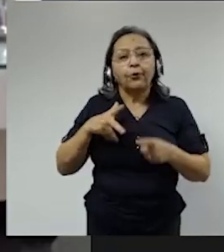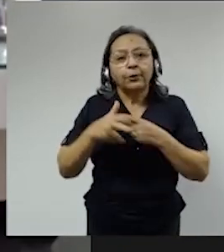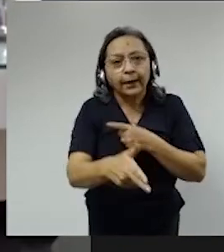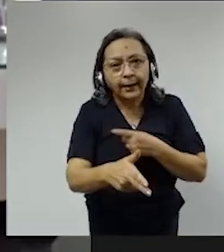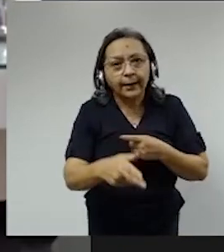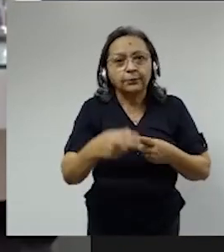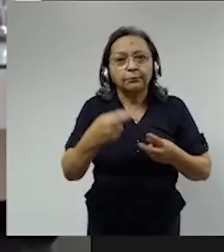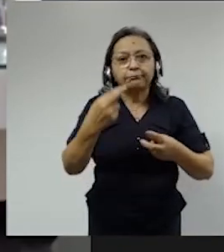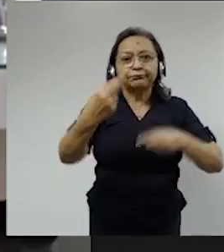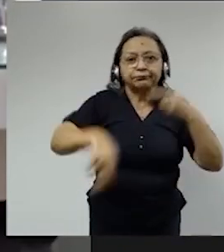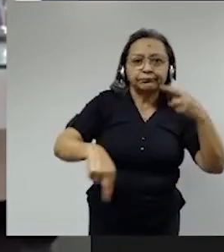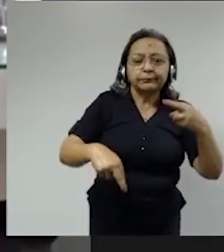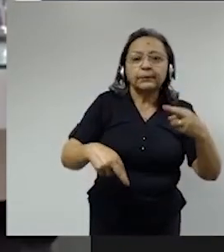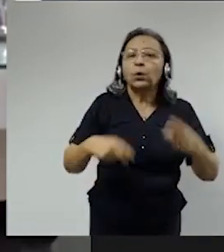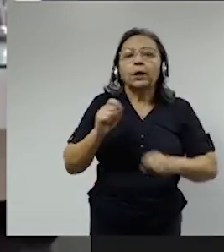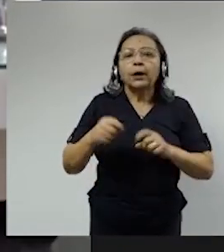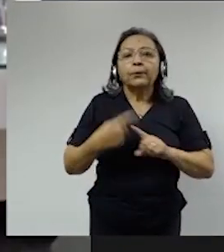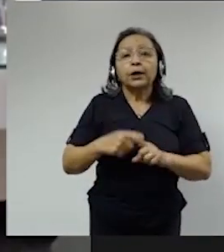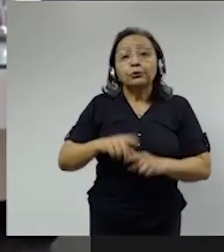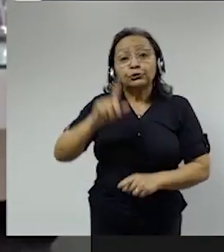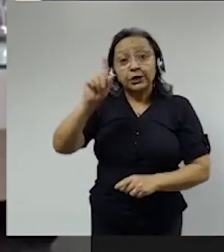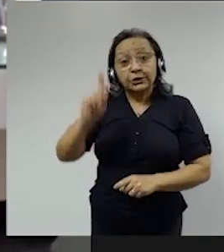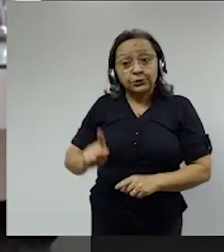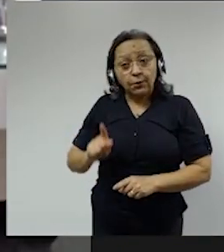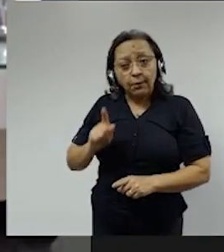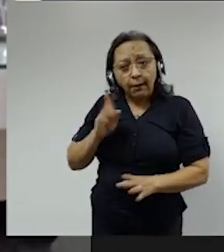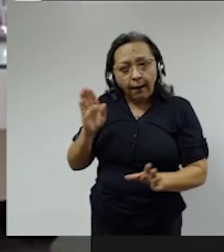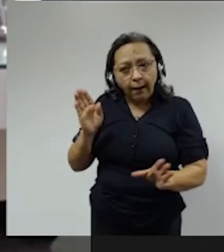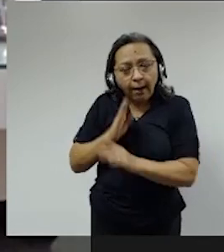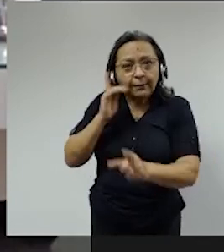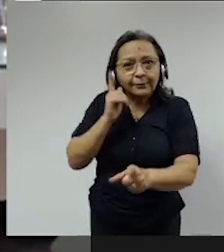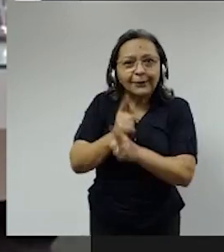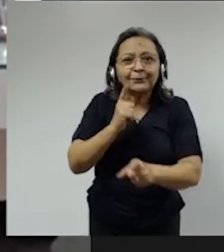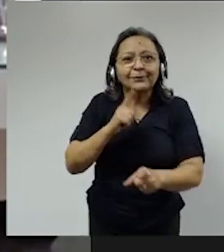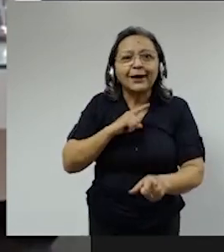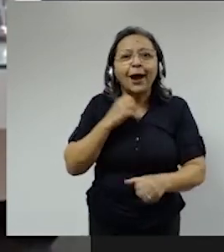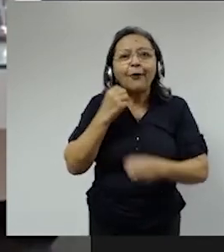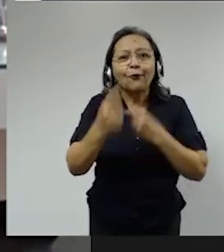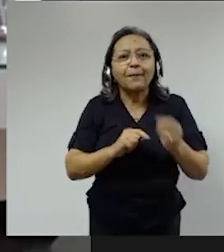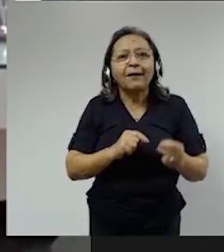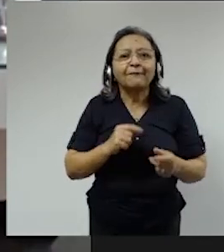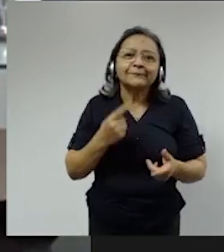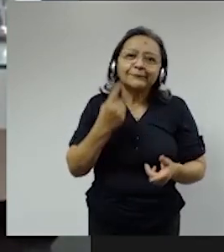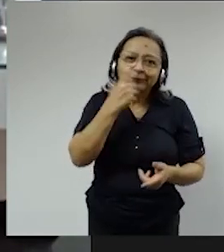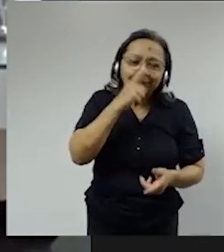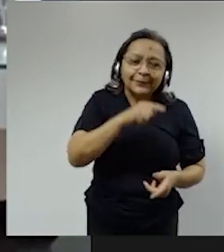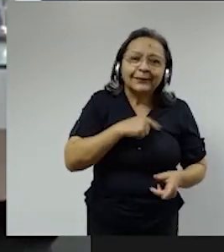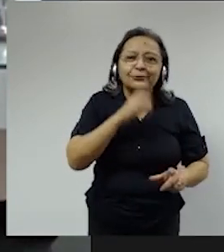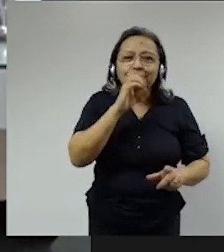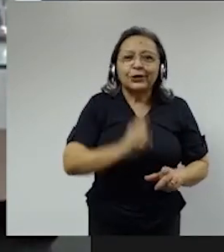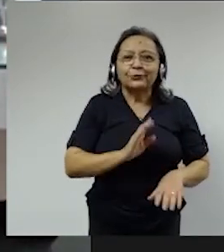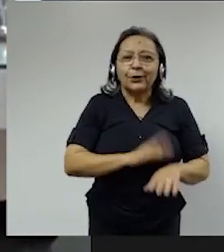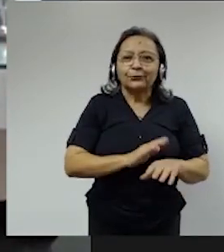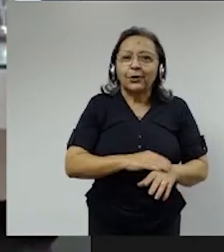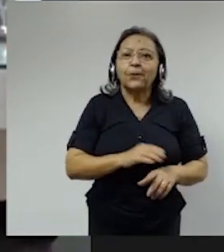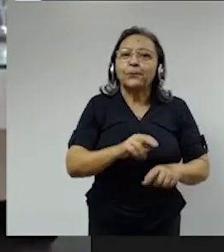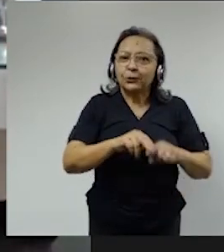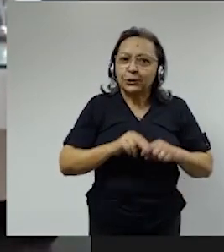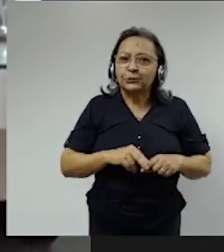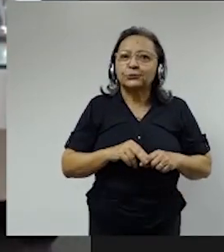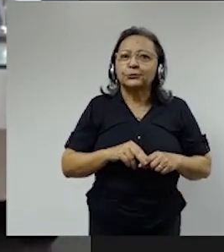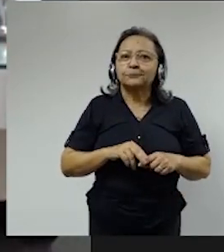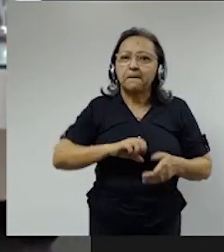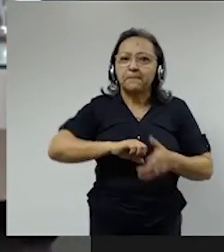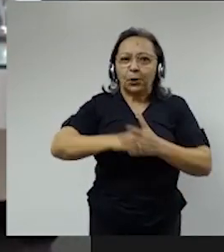o gerenciador detectou que havia alguma proteção de direito autoral e impediu que a live continuasse. Os